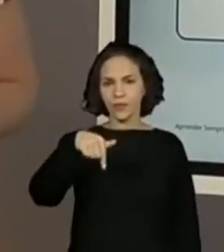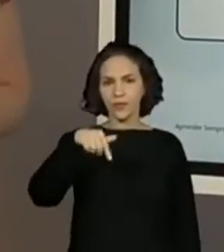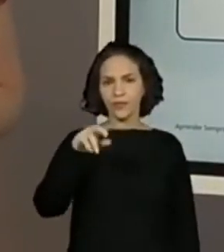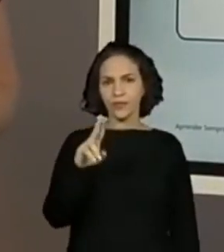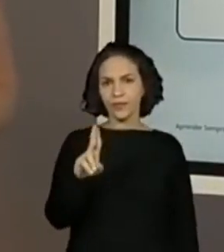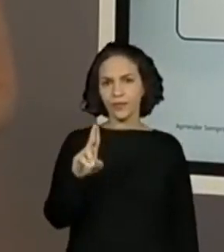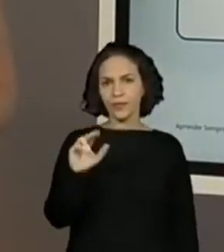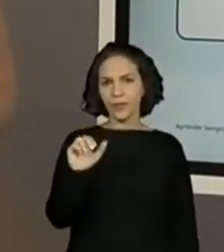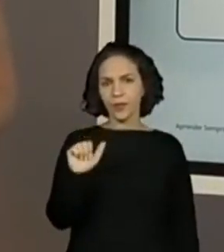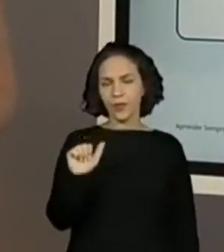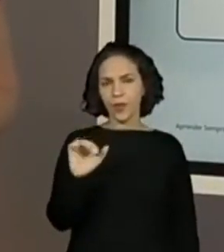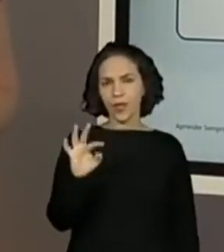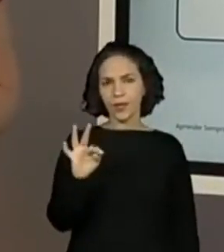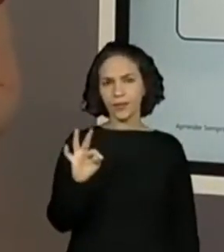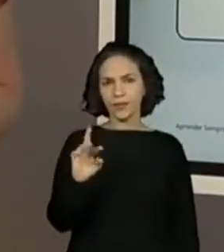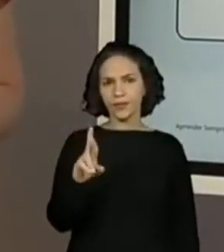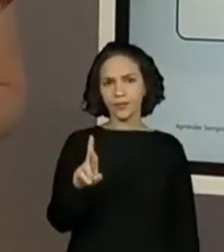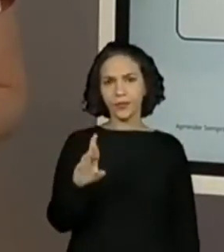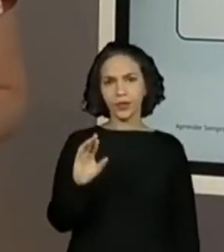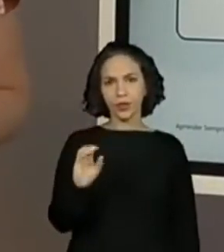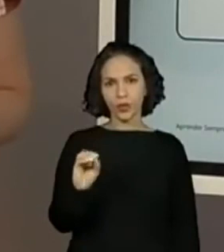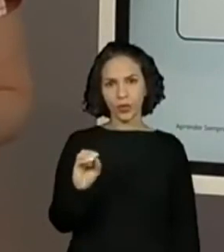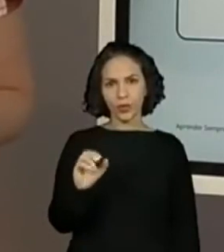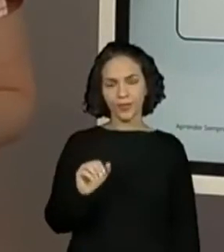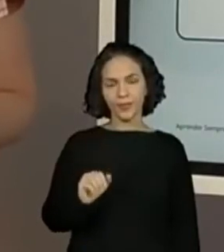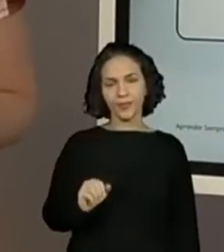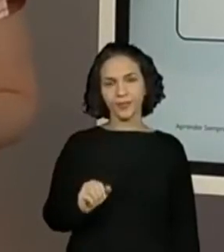4.020. Então, escrevam.